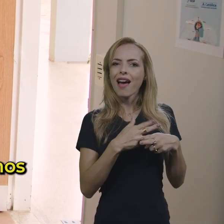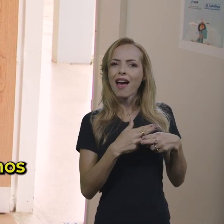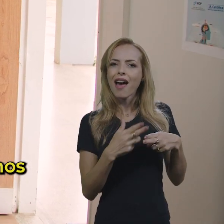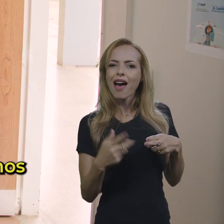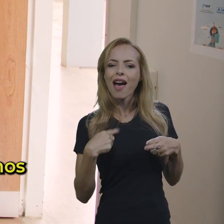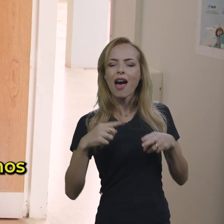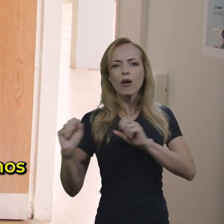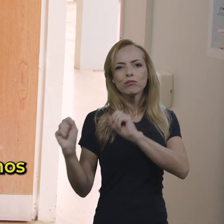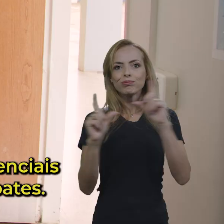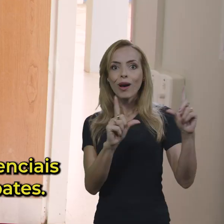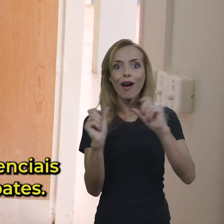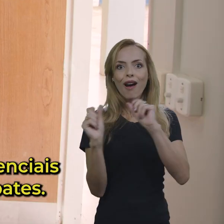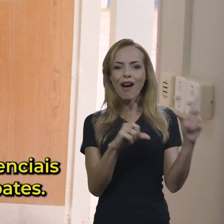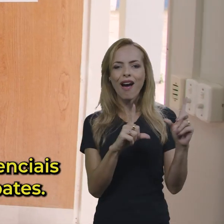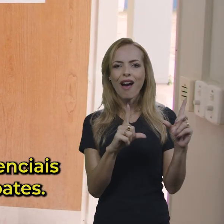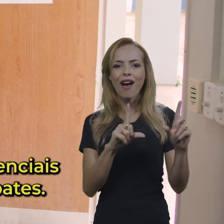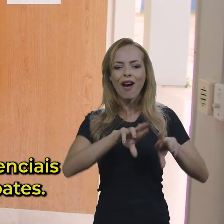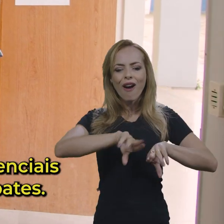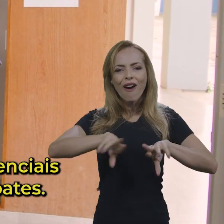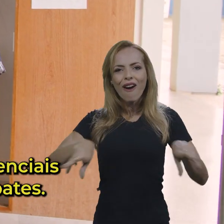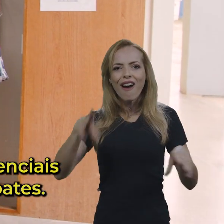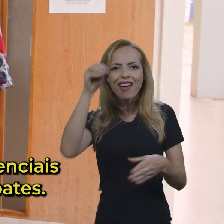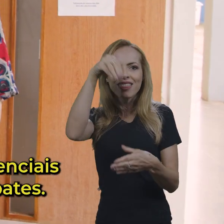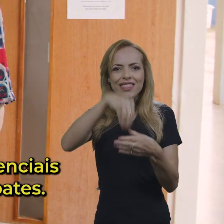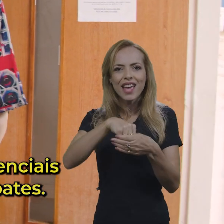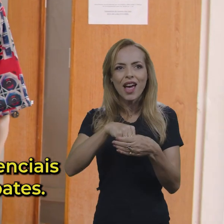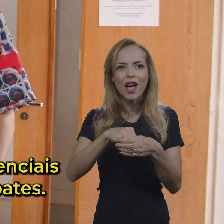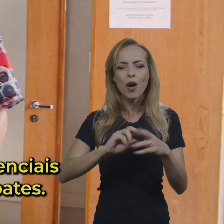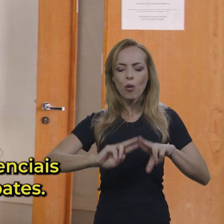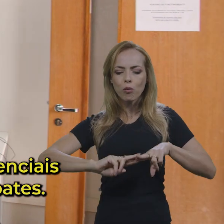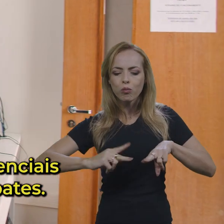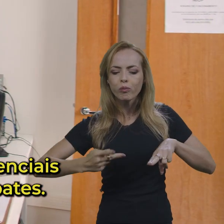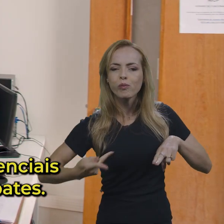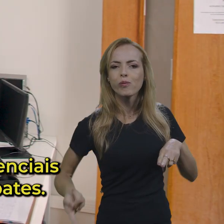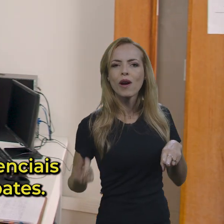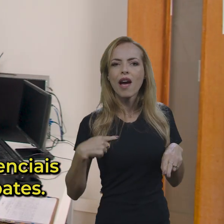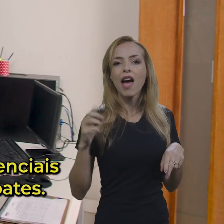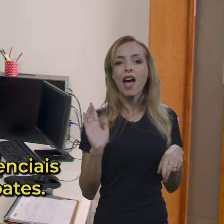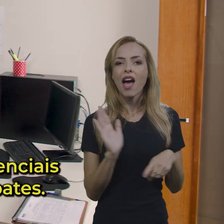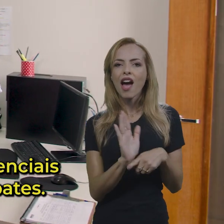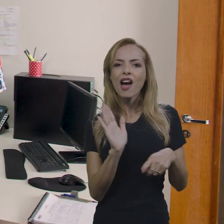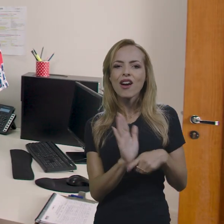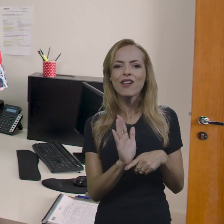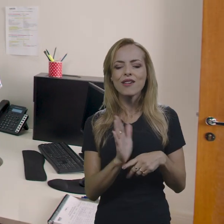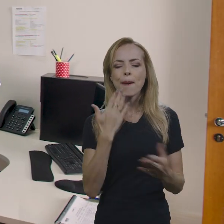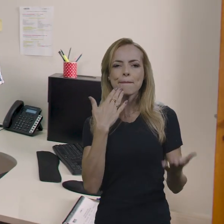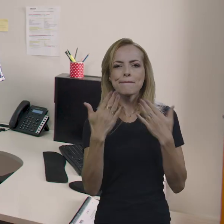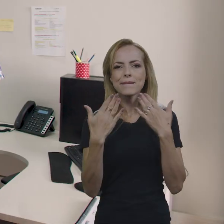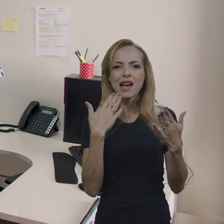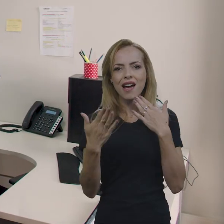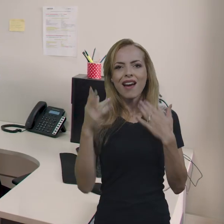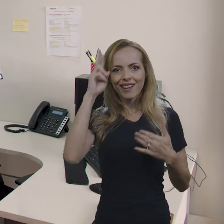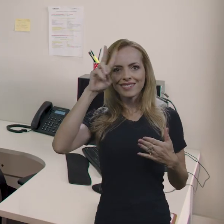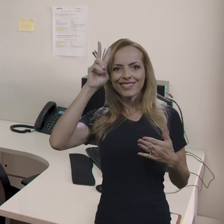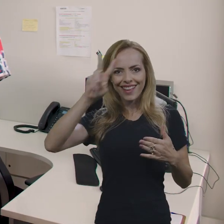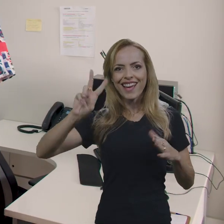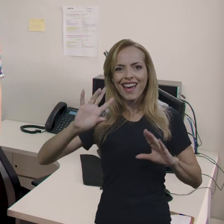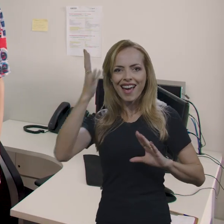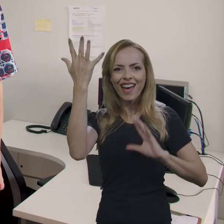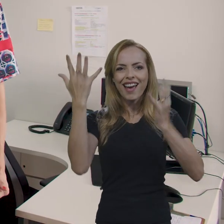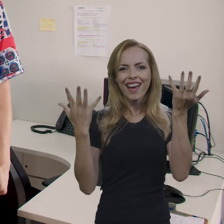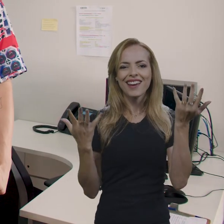com a presença de diversos membros do núcleo, que foram essenciais e contribuíram para os nossos debates. Vamos relembrar alguma